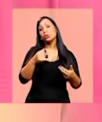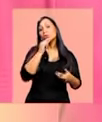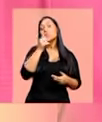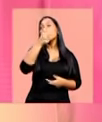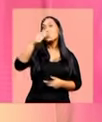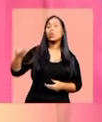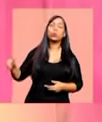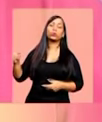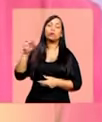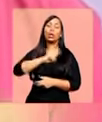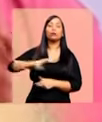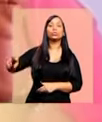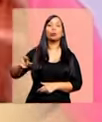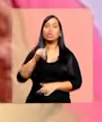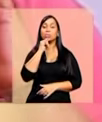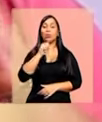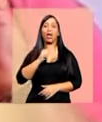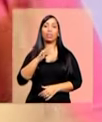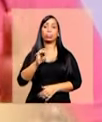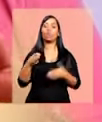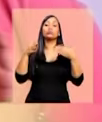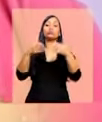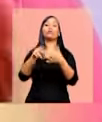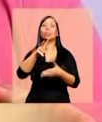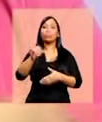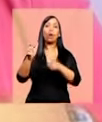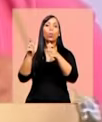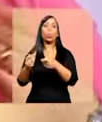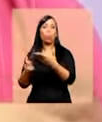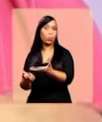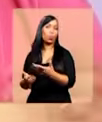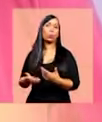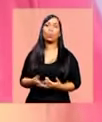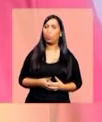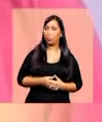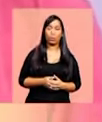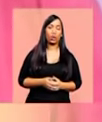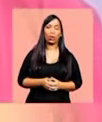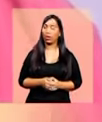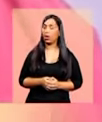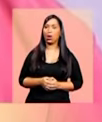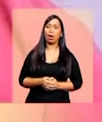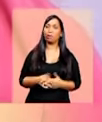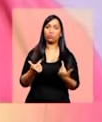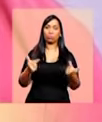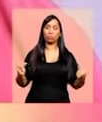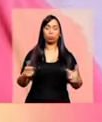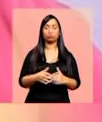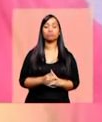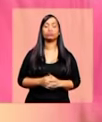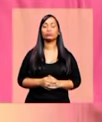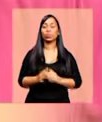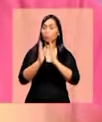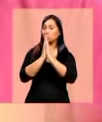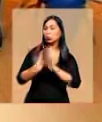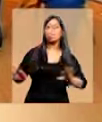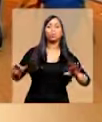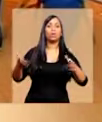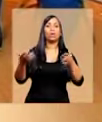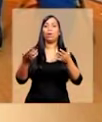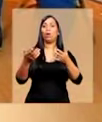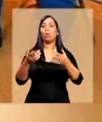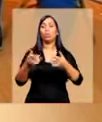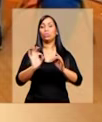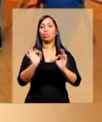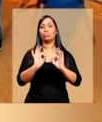acredito que tem nas religiões também, né? Mas o ateu ele não tem um centro onde ele vai, não existe algo nesse sentido. Culto ao né? ateísmo.